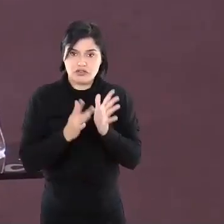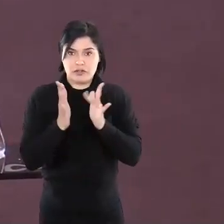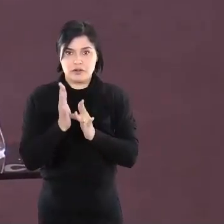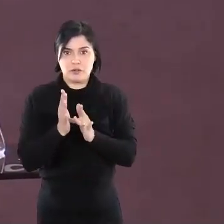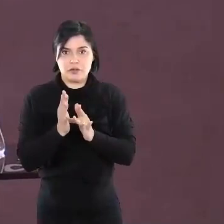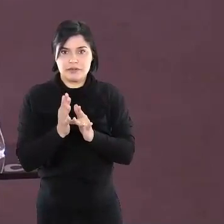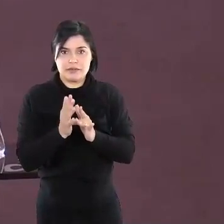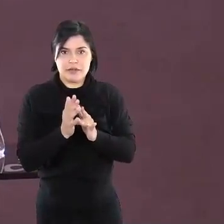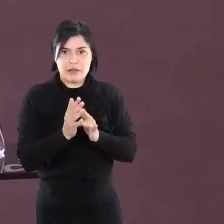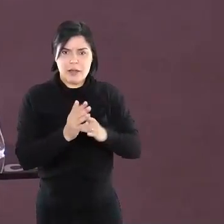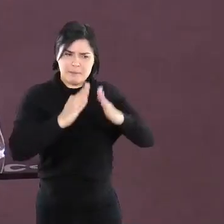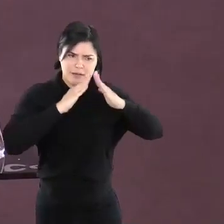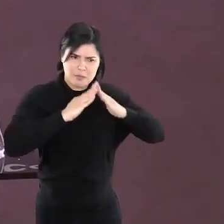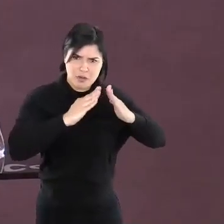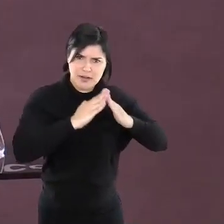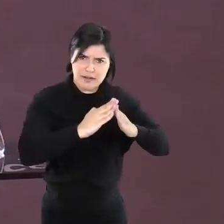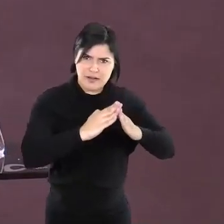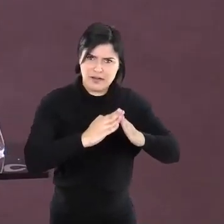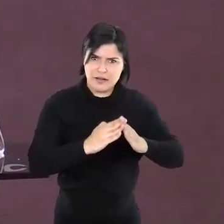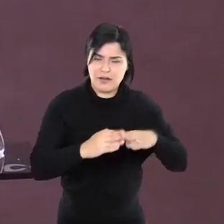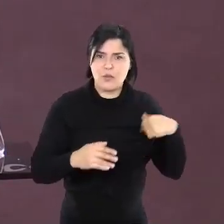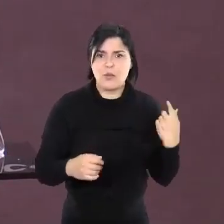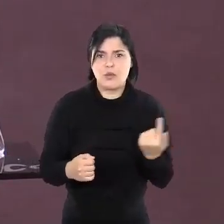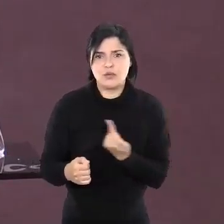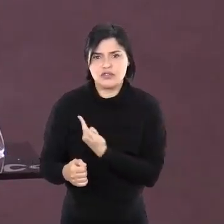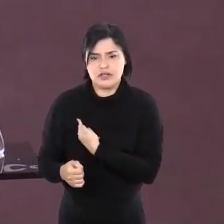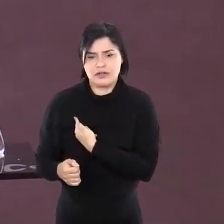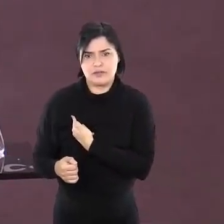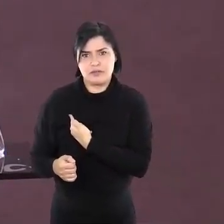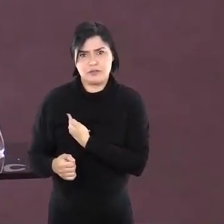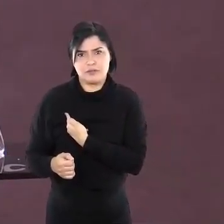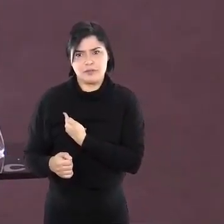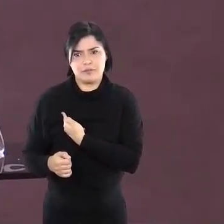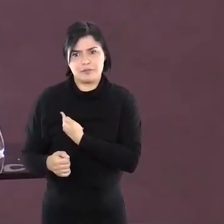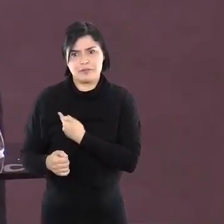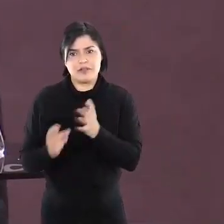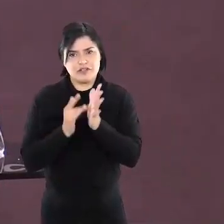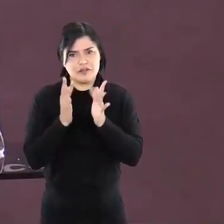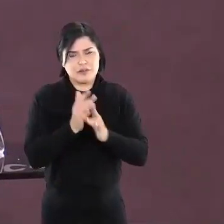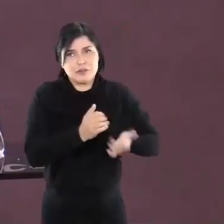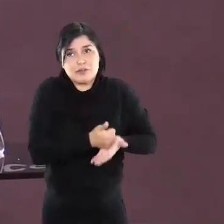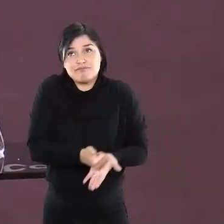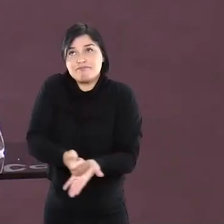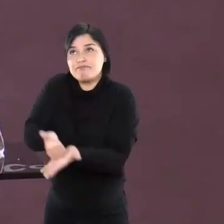estar conosco, para revelar sua pessoa. E Jesus nos leva até Ele.